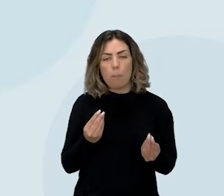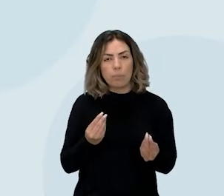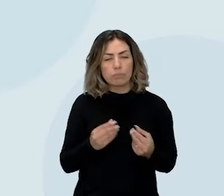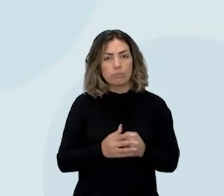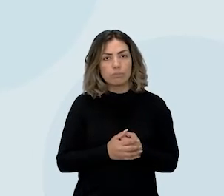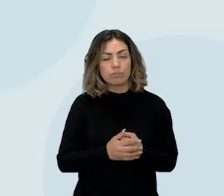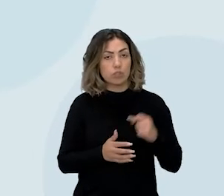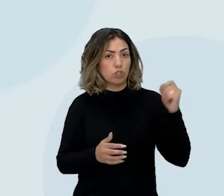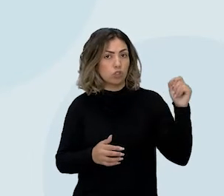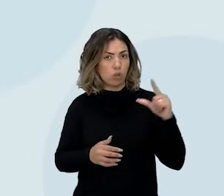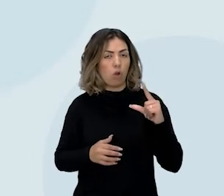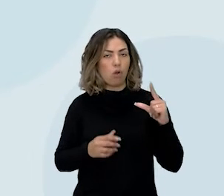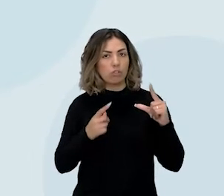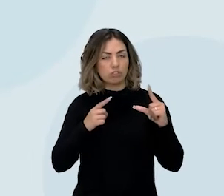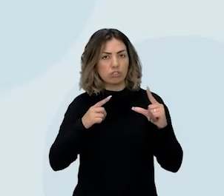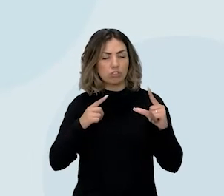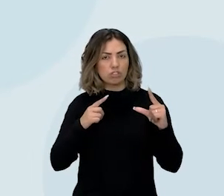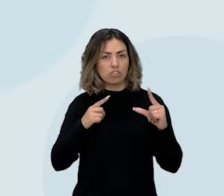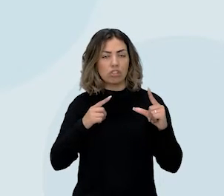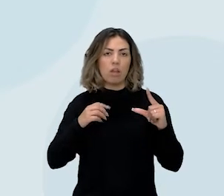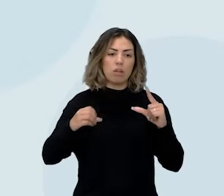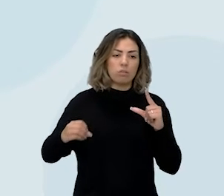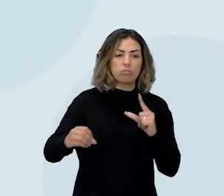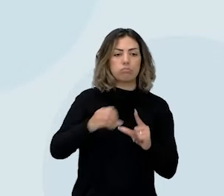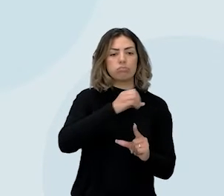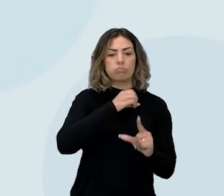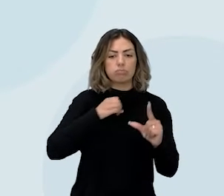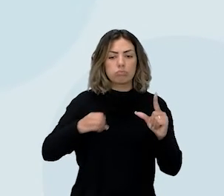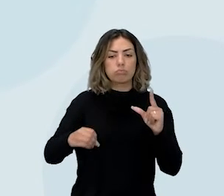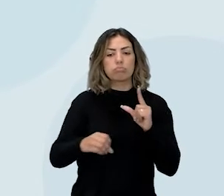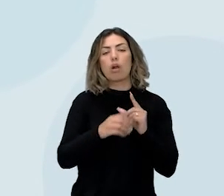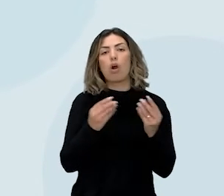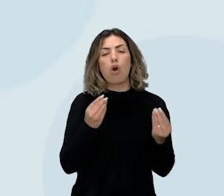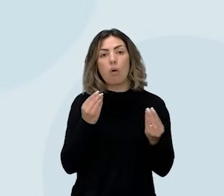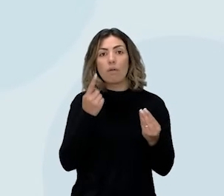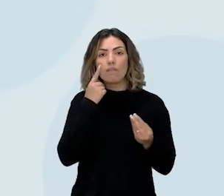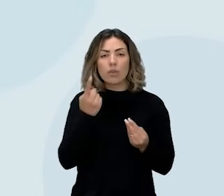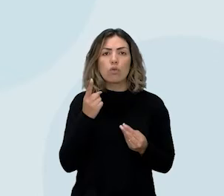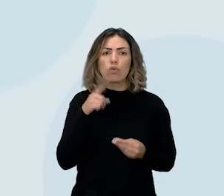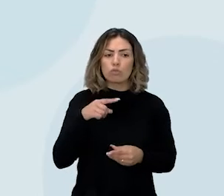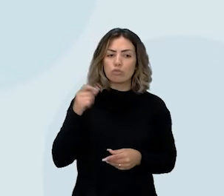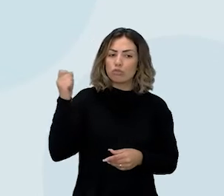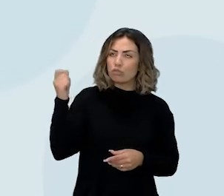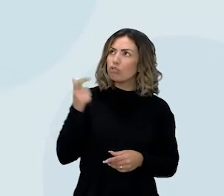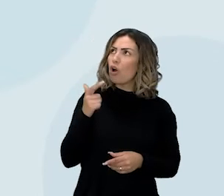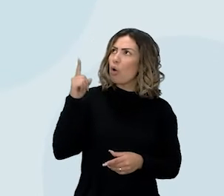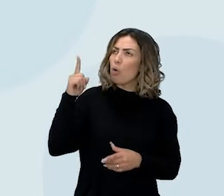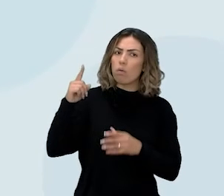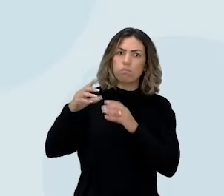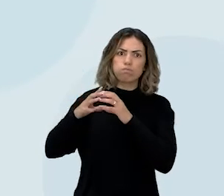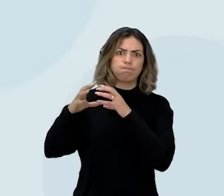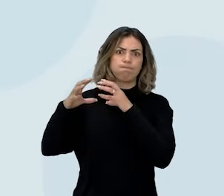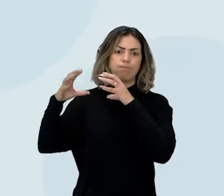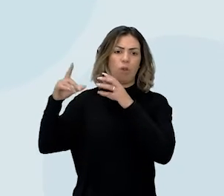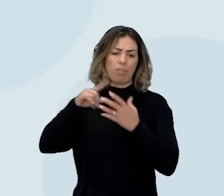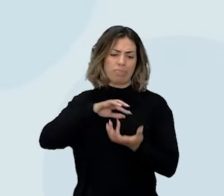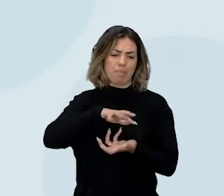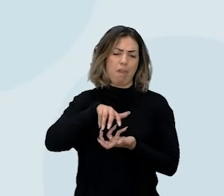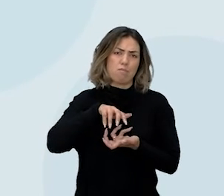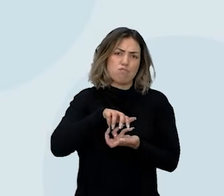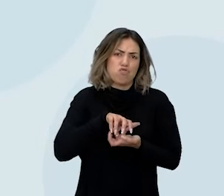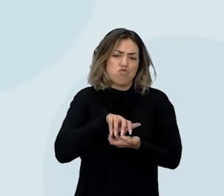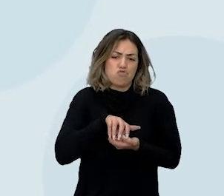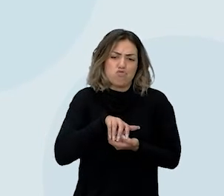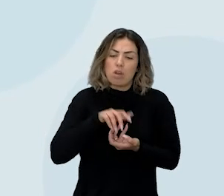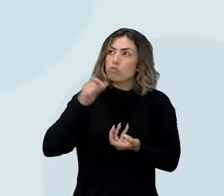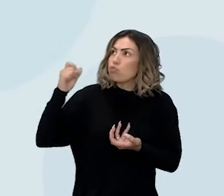gente tem essa imagem aqui vai ser o Sol, ele é muito maior que a Terra. Então tem